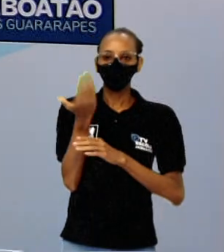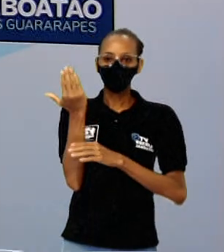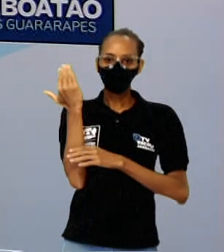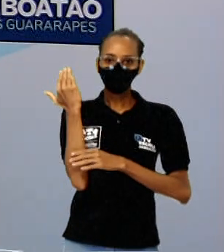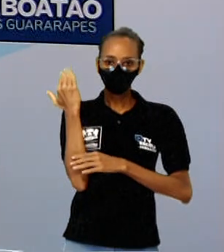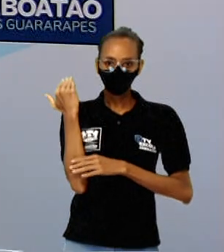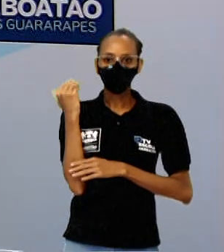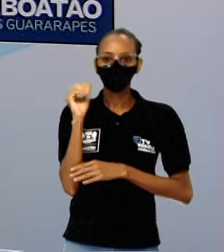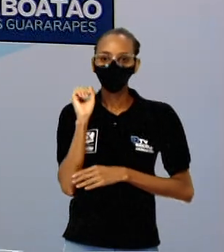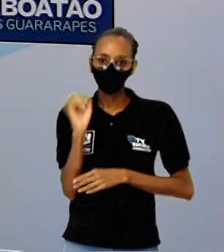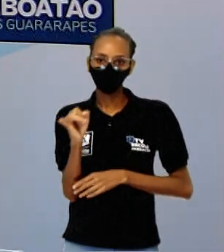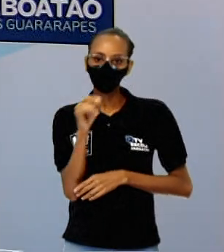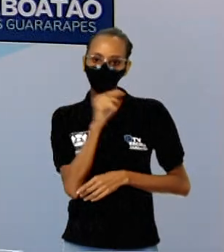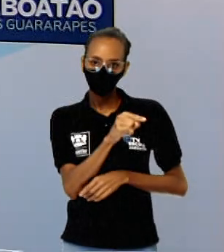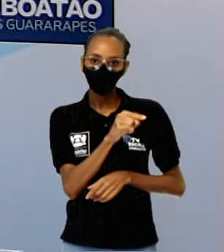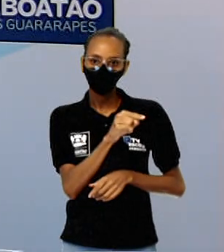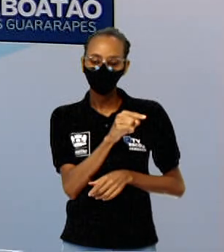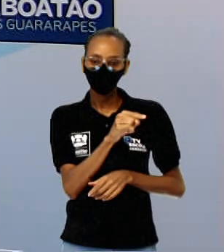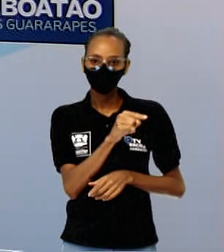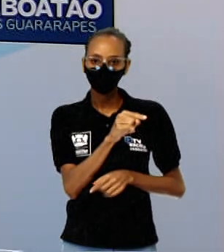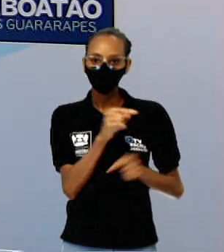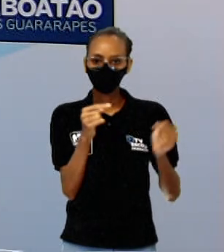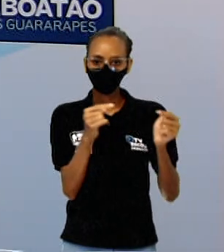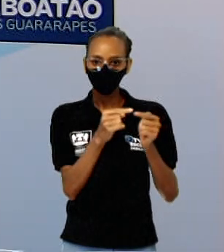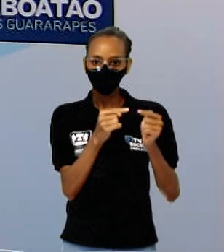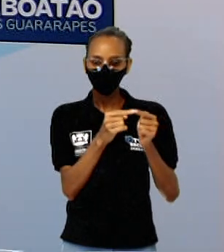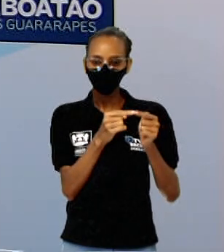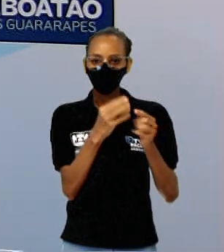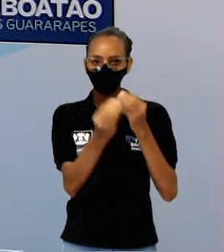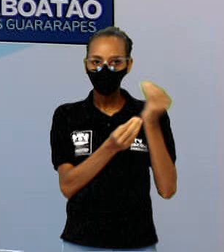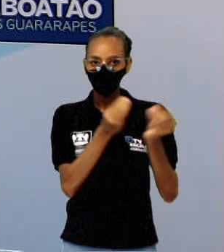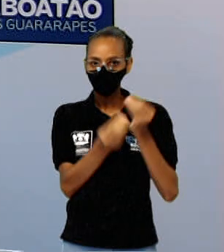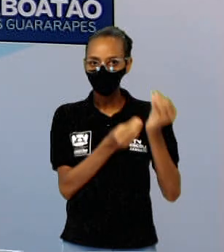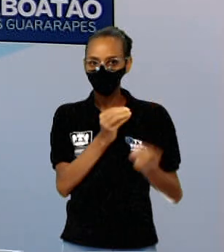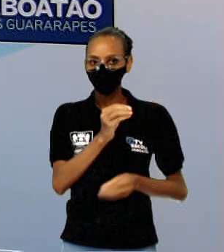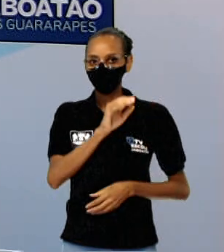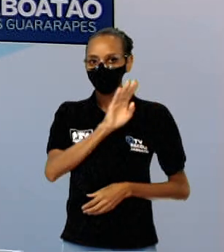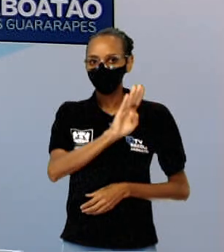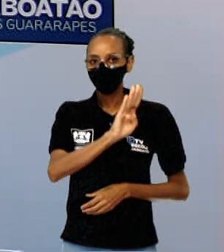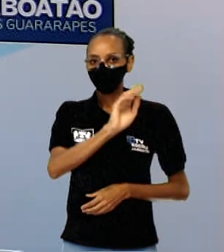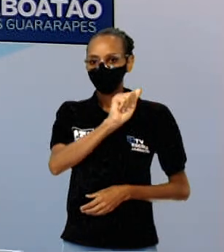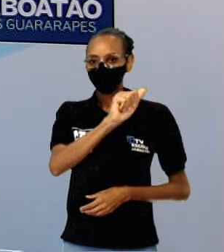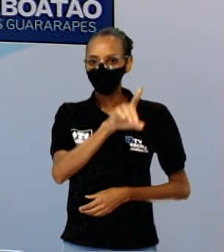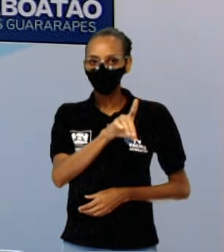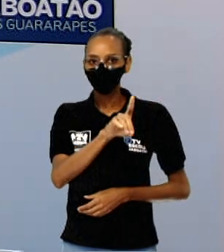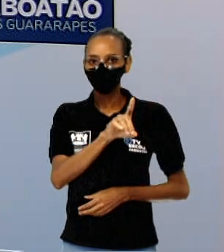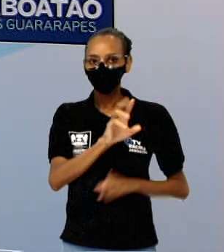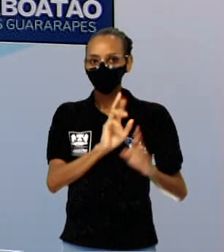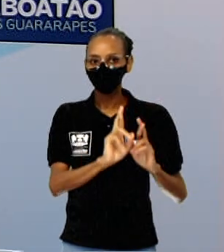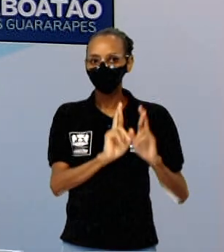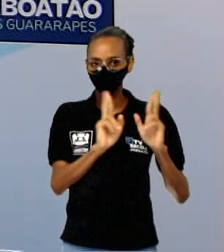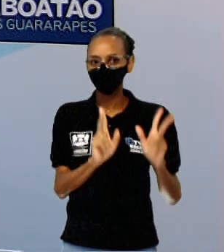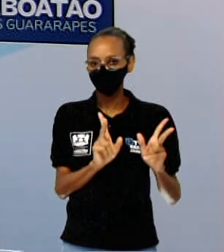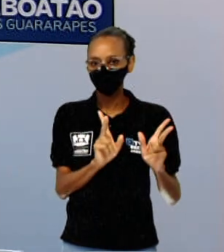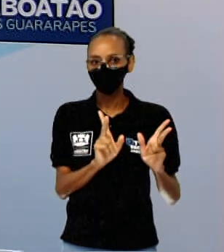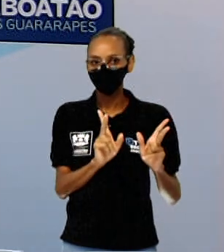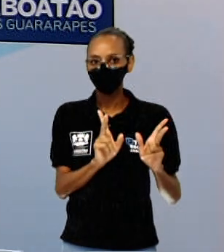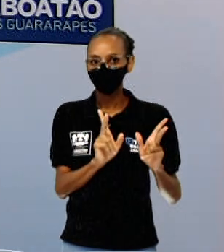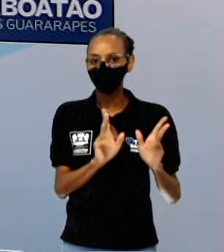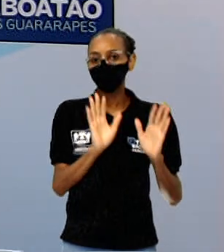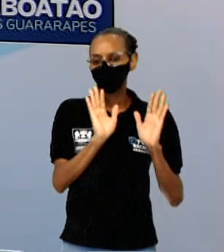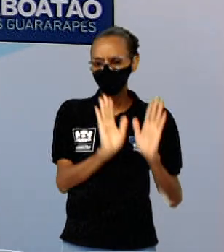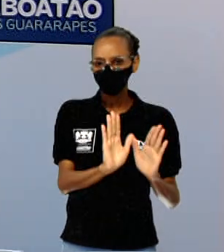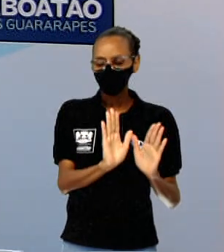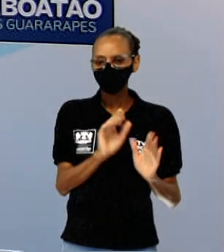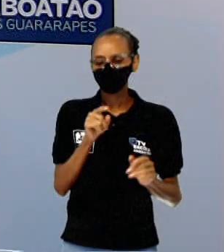fosse regular, como é que ficaria? Bad, não é isso? Ficaria com ed no final. Mas como é um